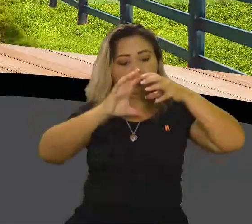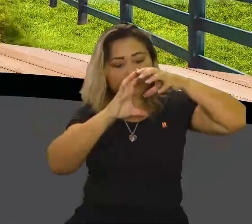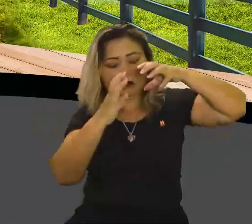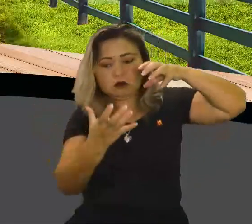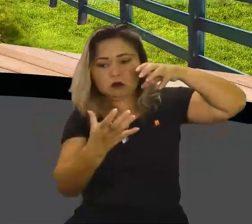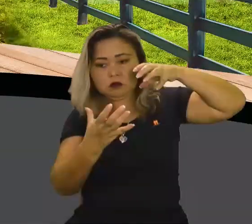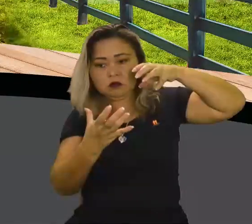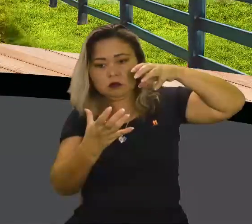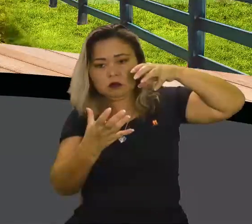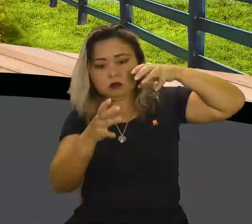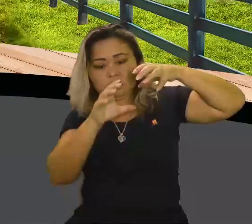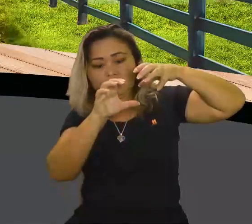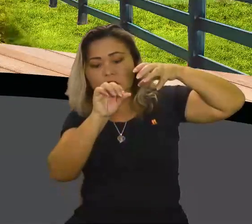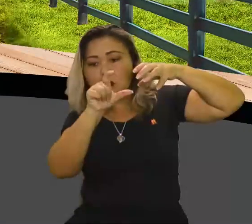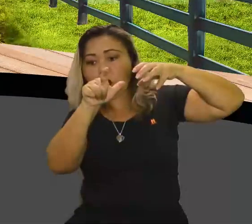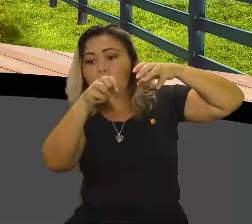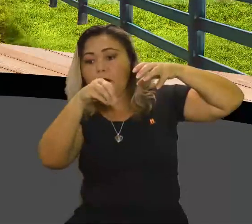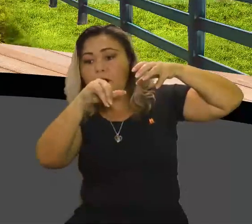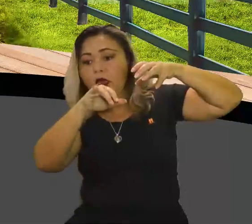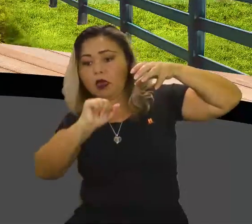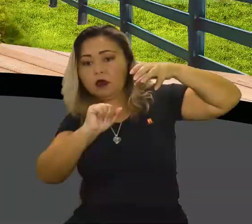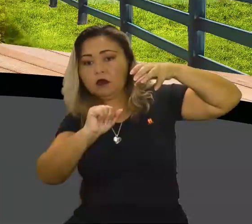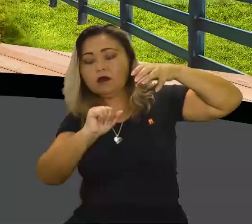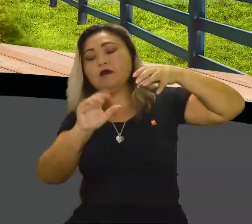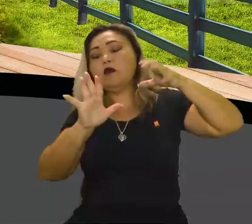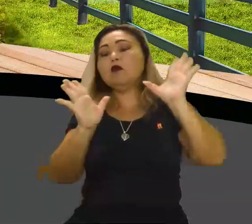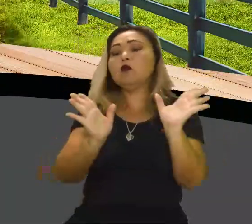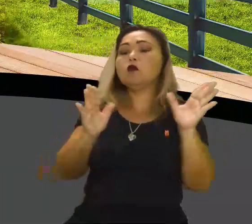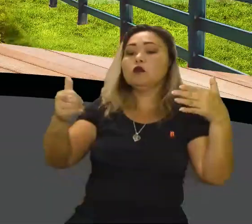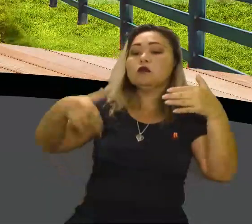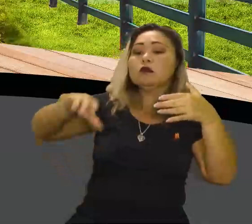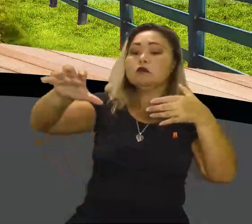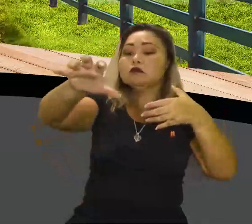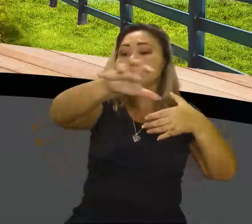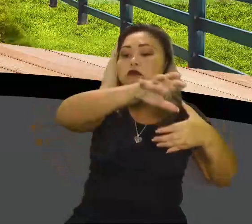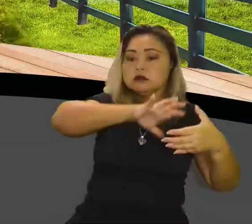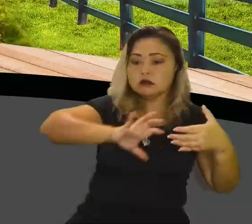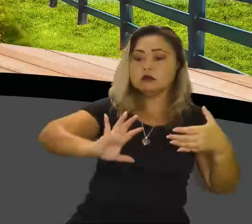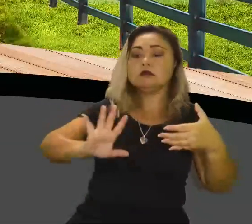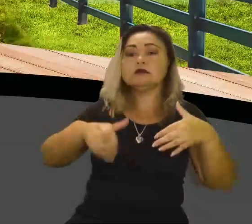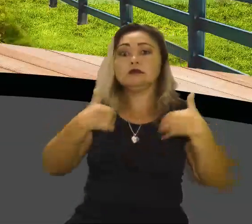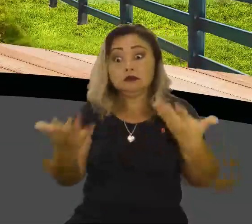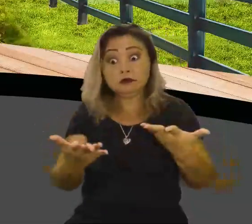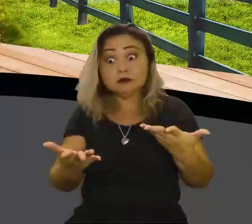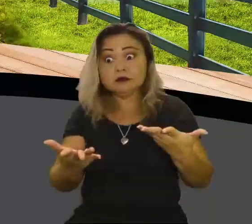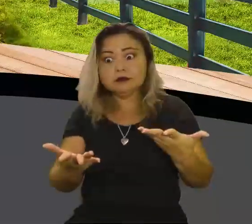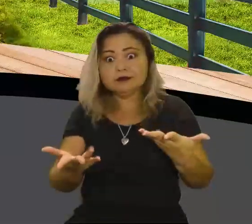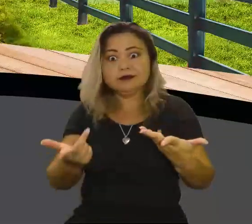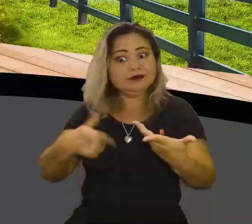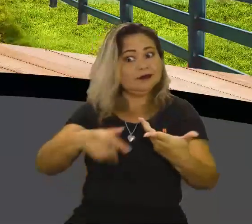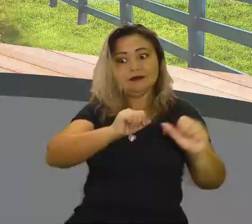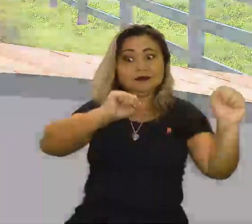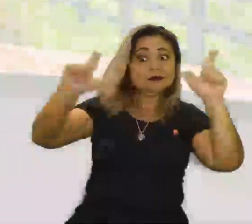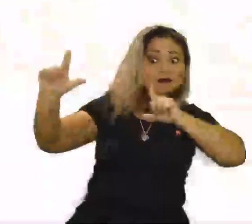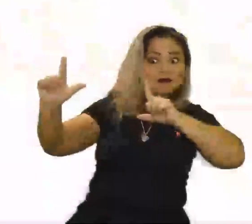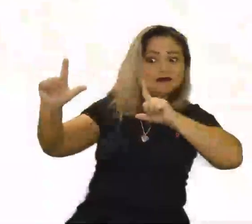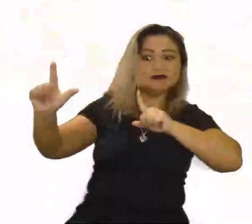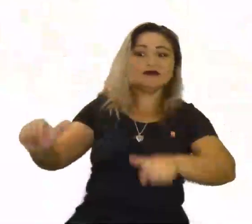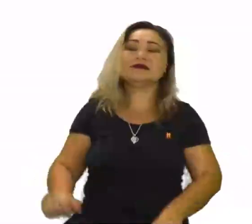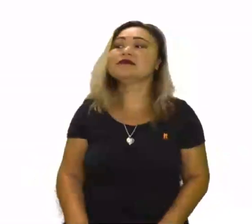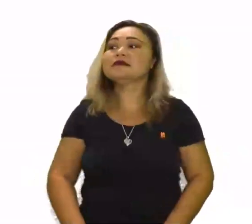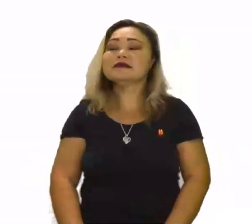dizer, desculpa, dentro de uma colmeia. A apiário é um conjunto de colmeias. Lá na tela!